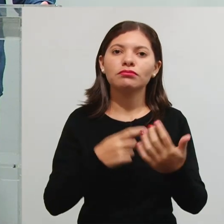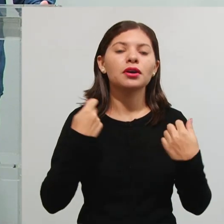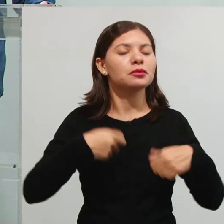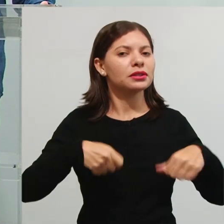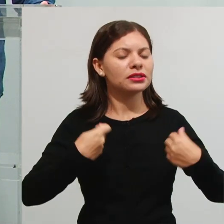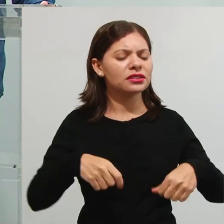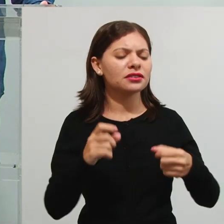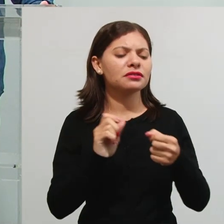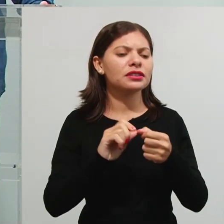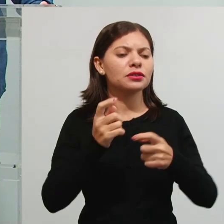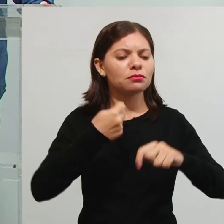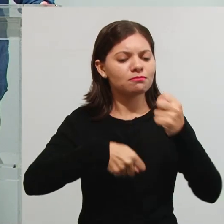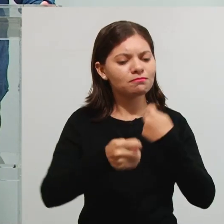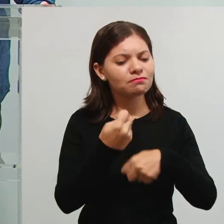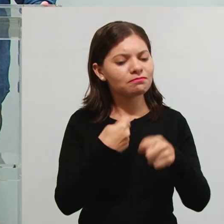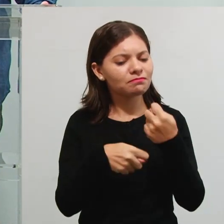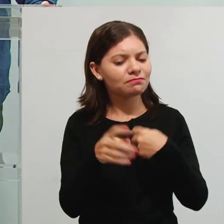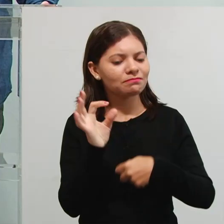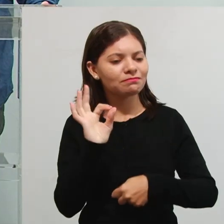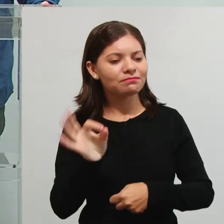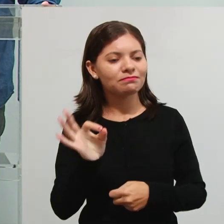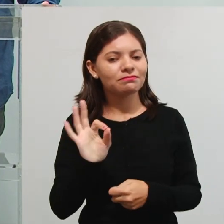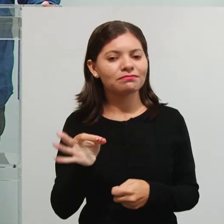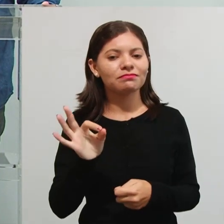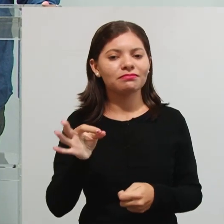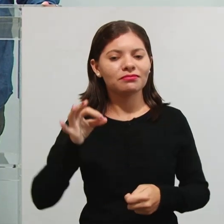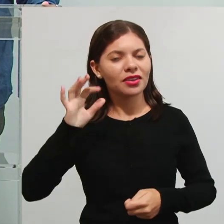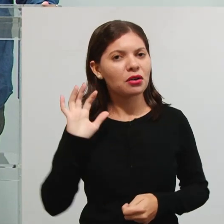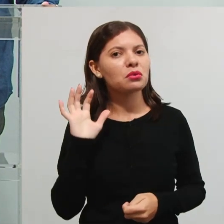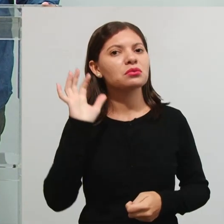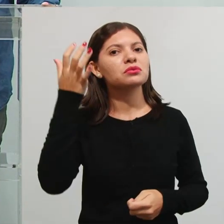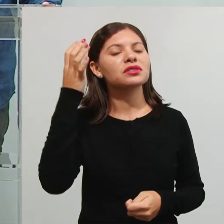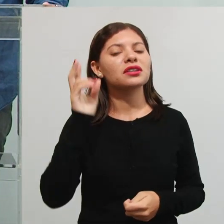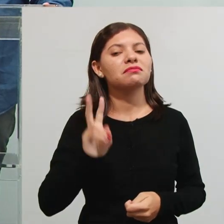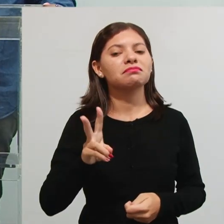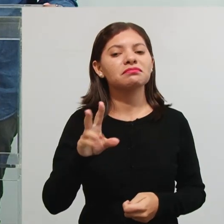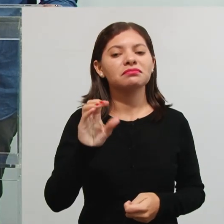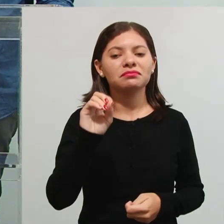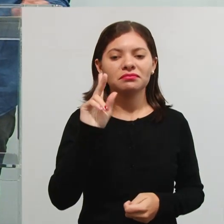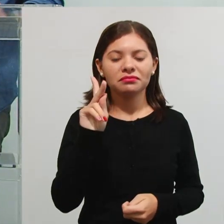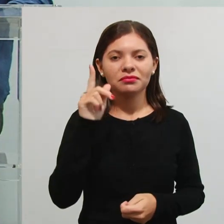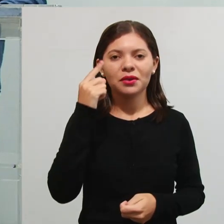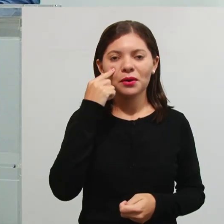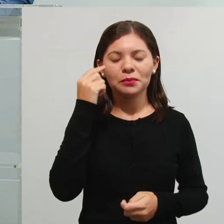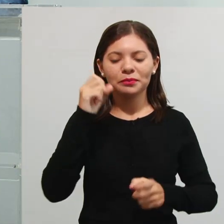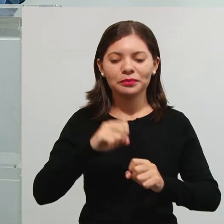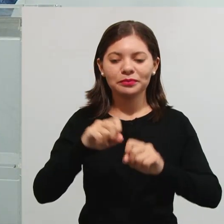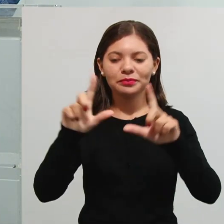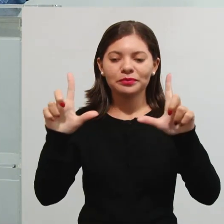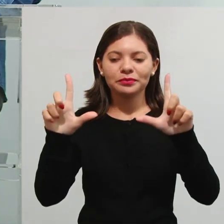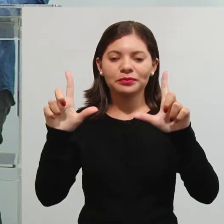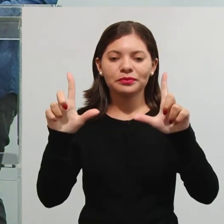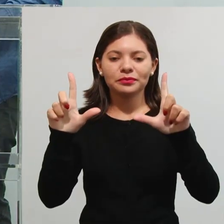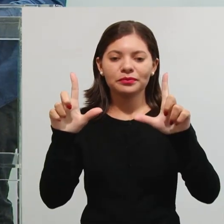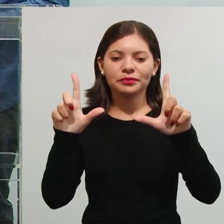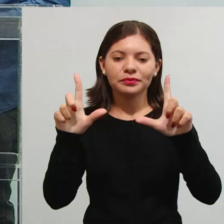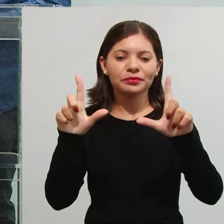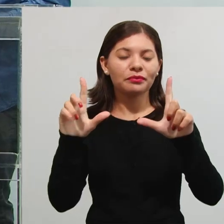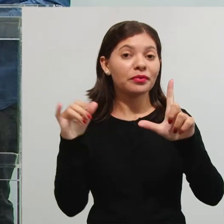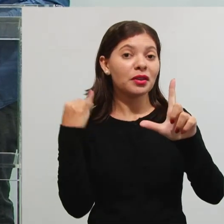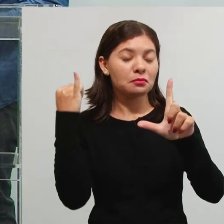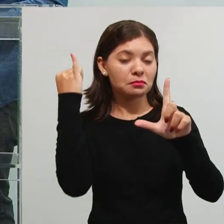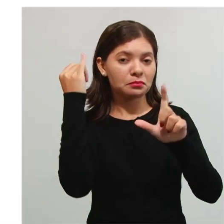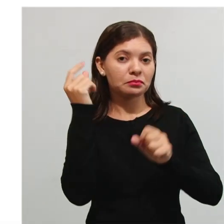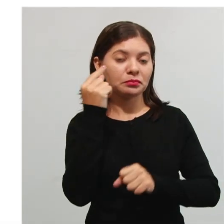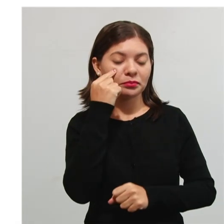fazer aquele negócio de certa forma acontecer mesmo, ok? Vamos continuar aqui. Tem mais algumas coisas